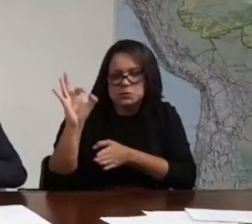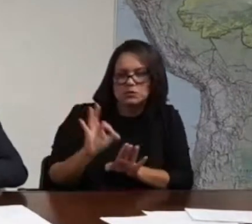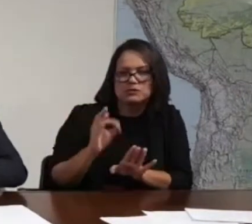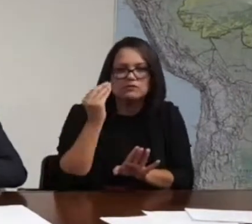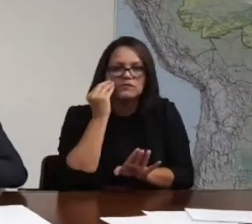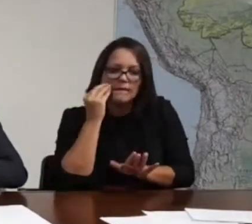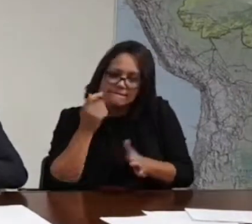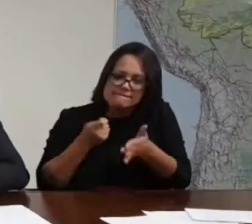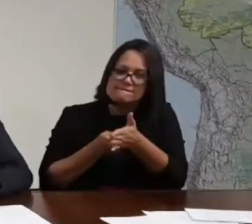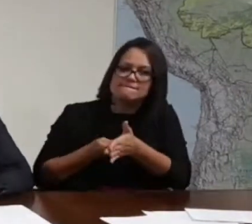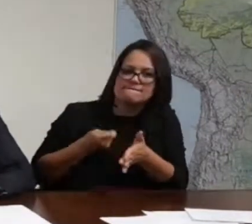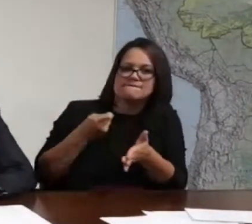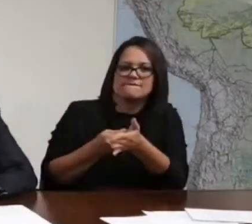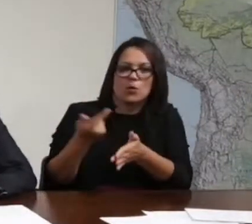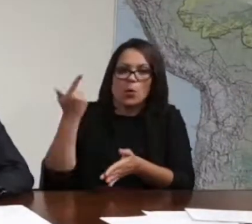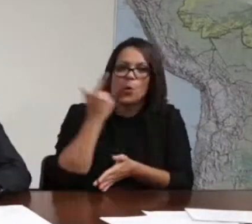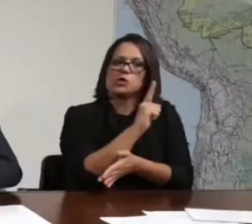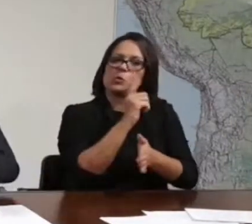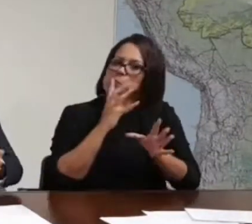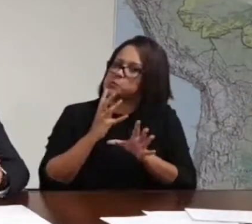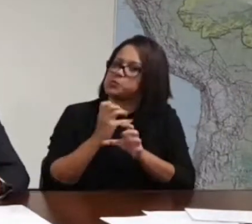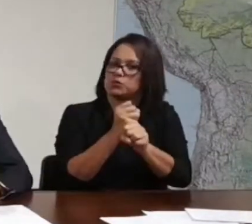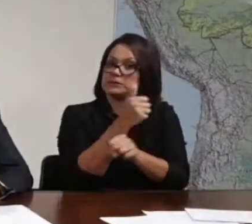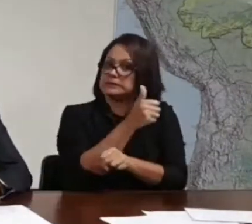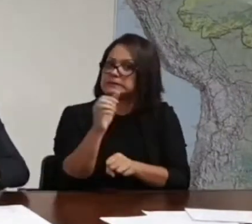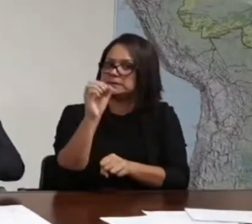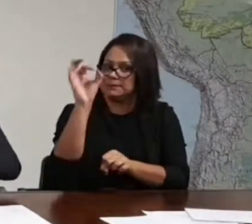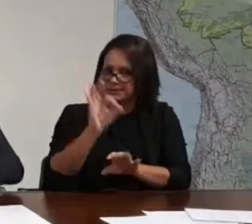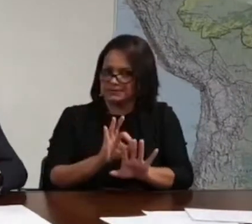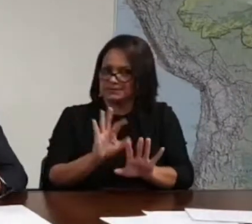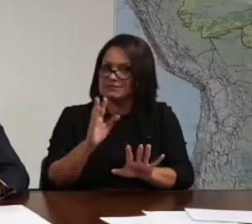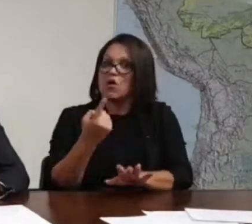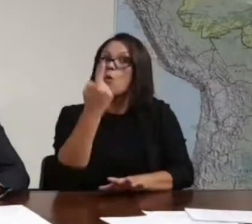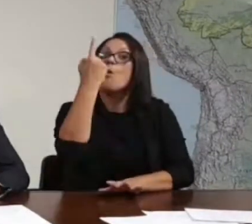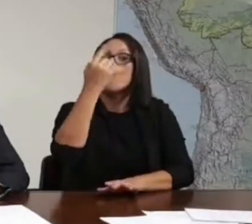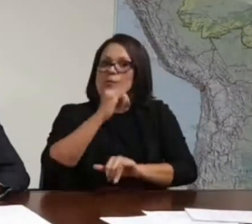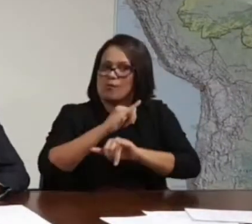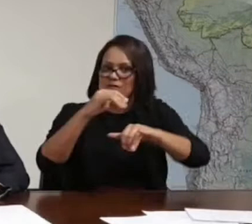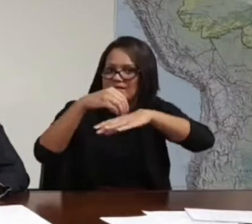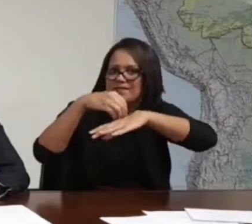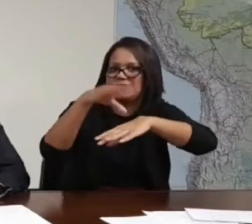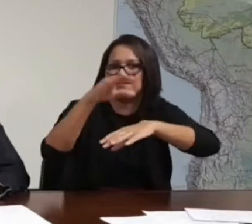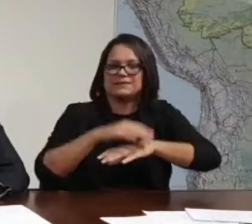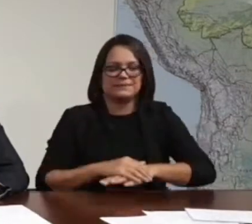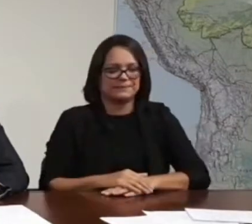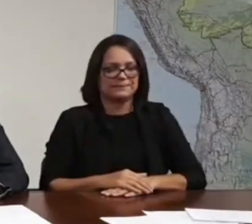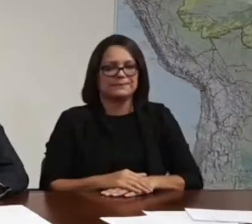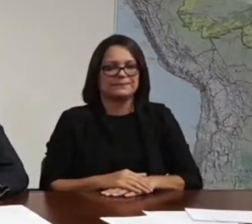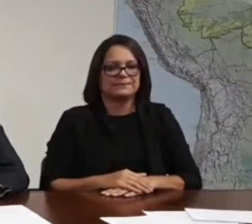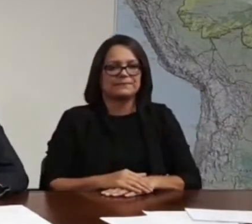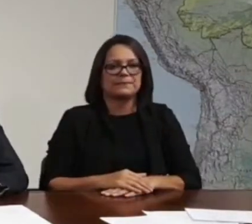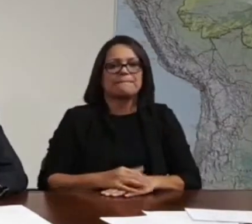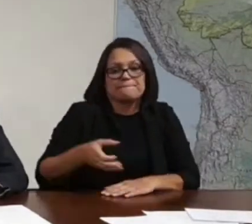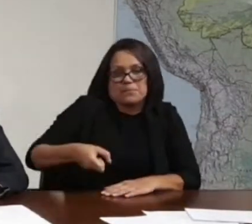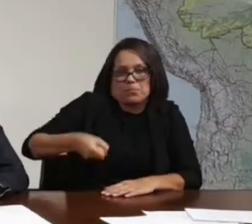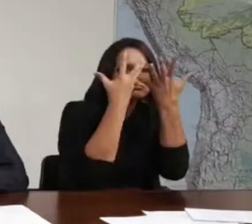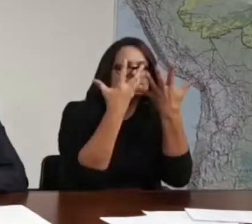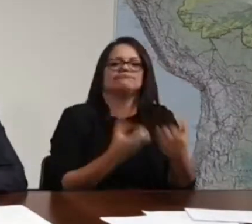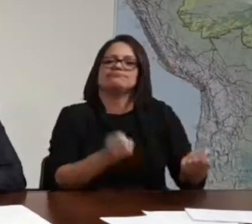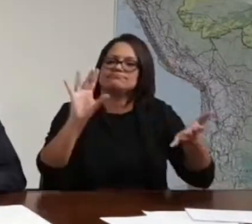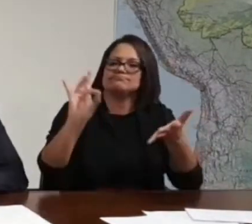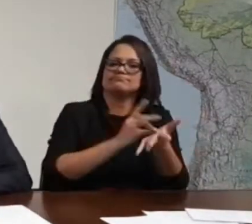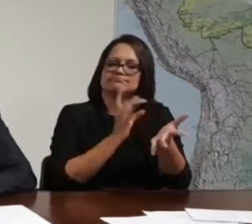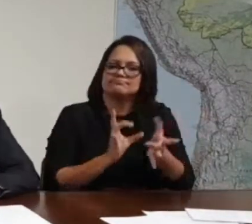cumpre 100% da meta. Vou adiantar um item aqui que é de conhecimento a todos vocês. O 13º, o Bolsa Família,